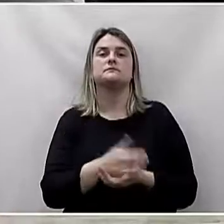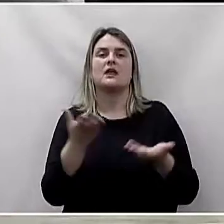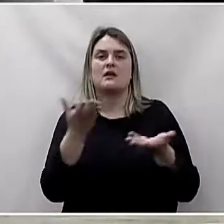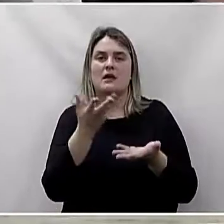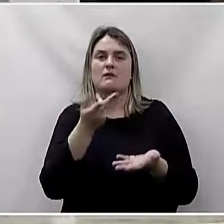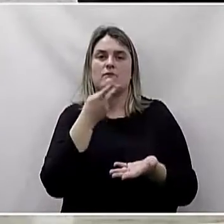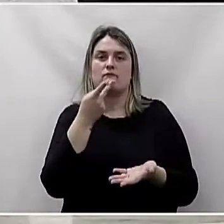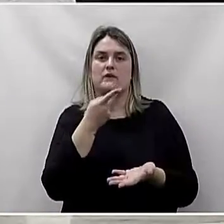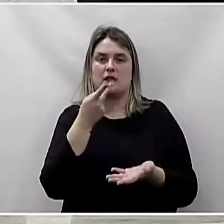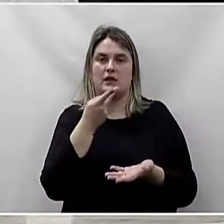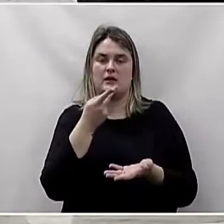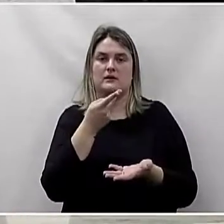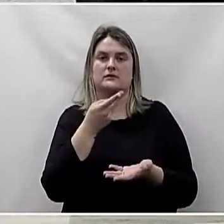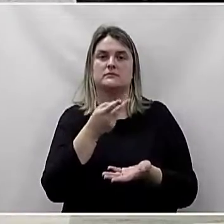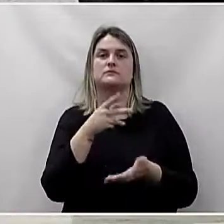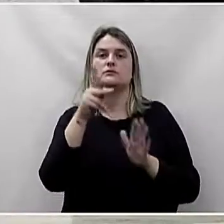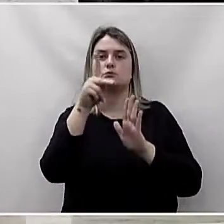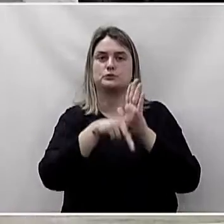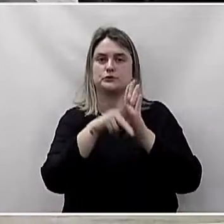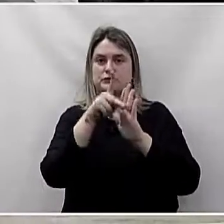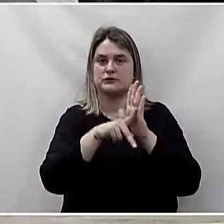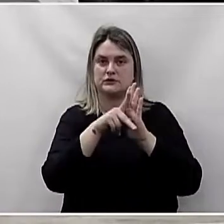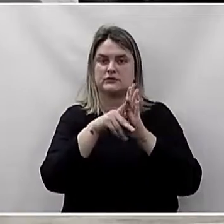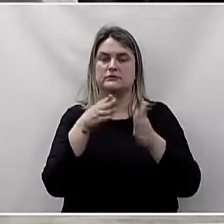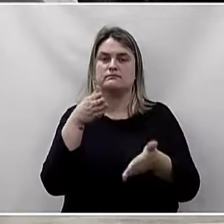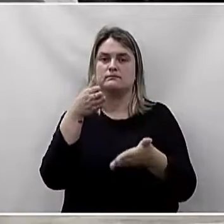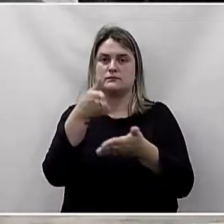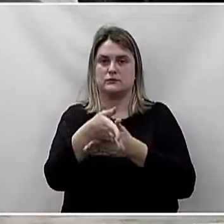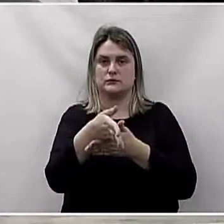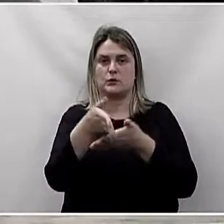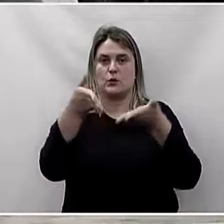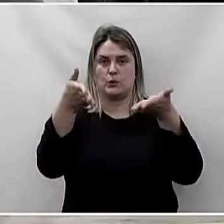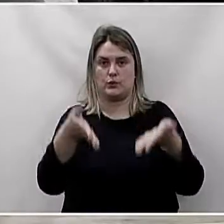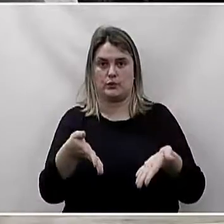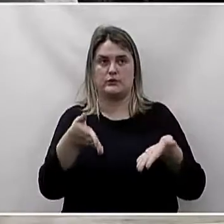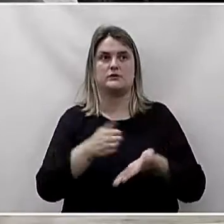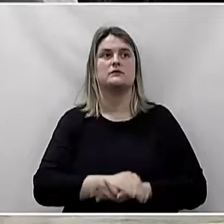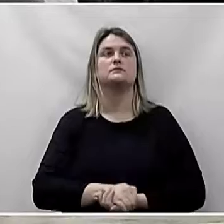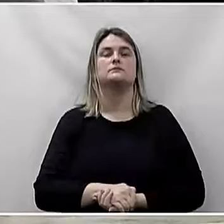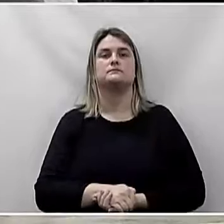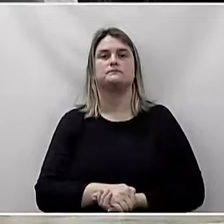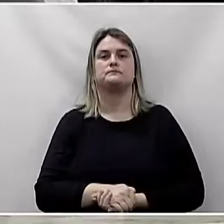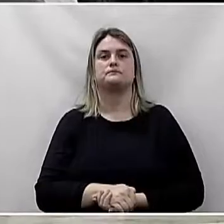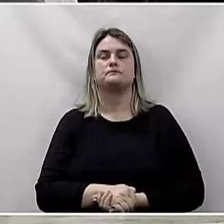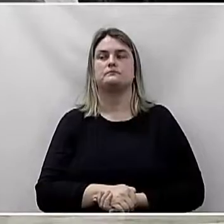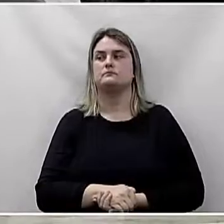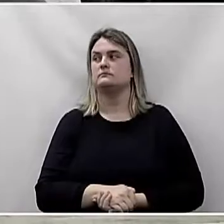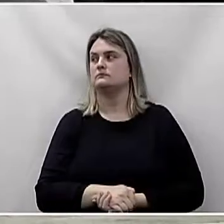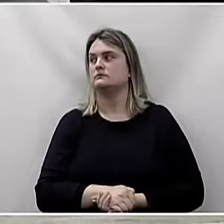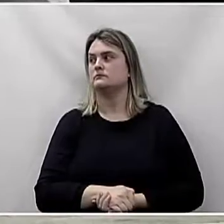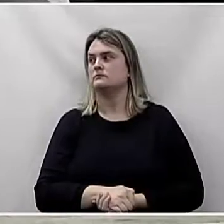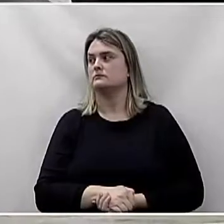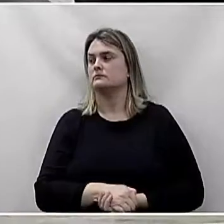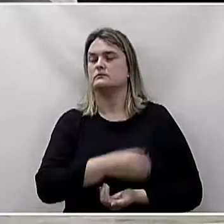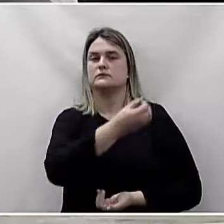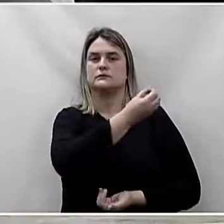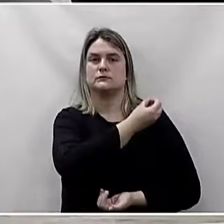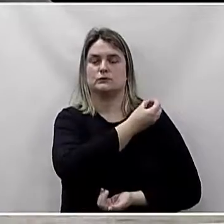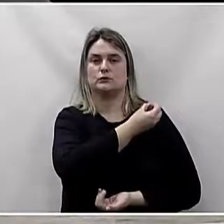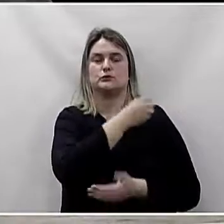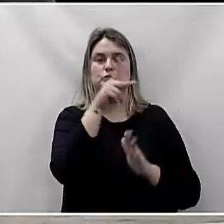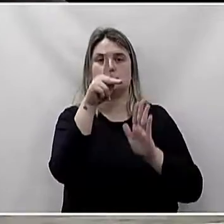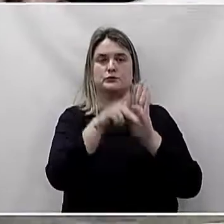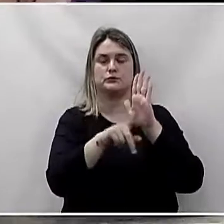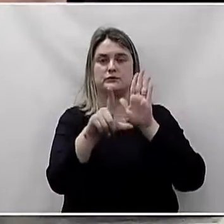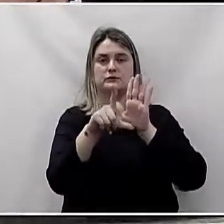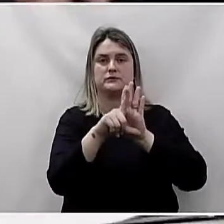de registrar a esse projeto que eu dei entrada nesta casa do número do número do